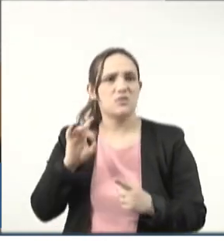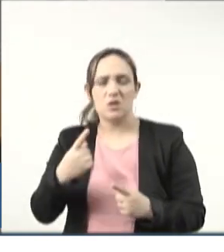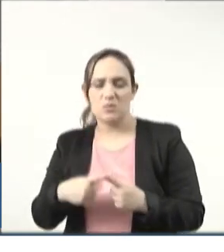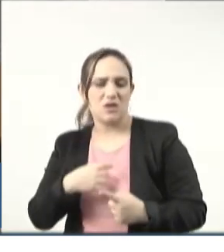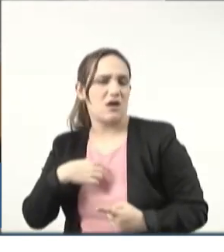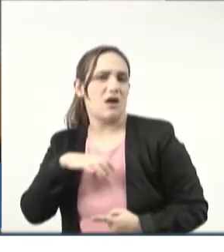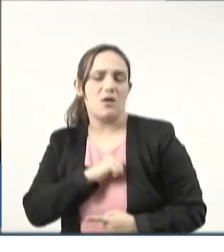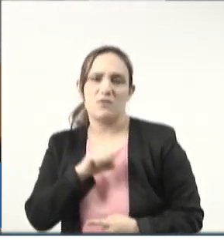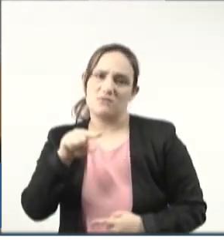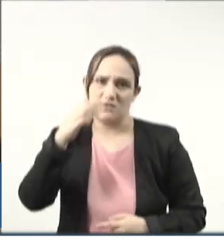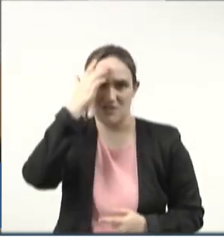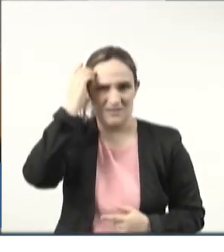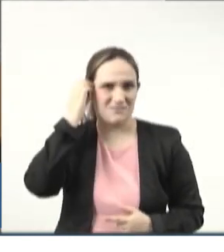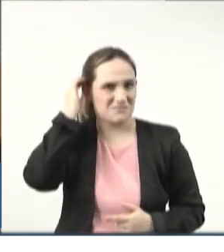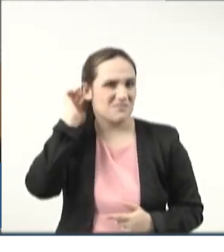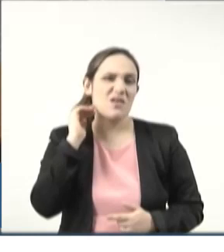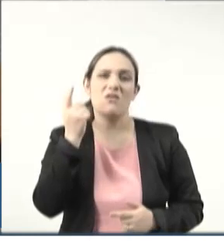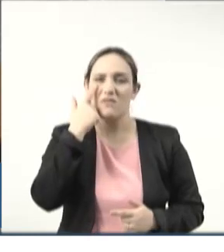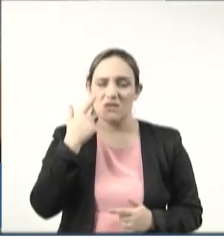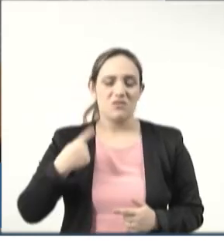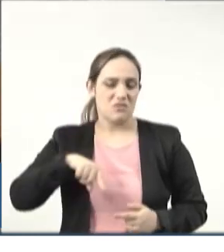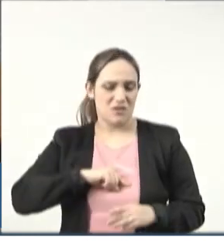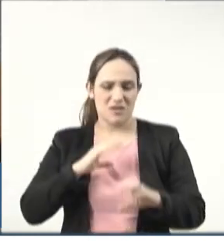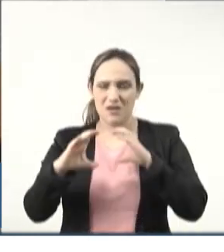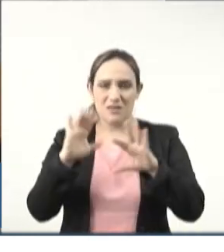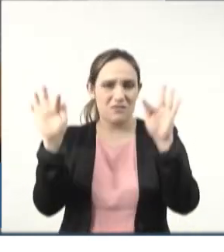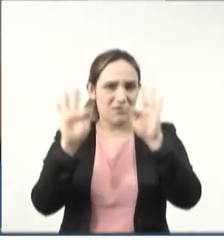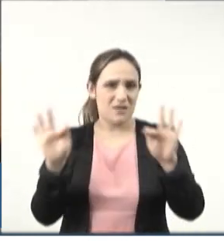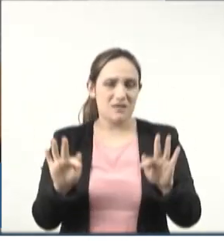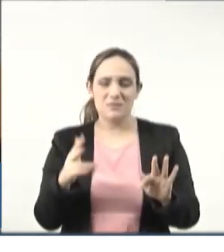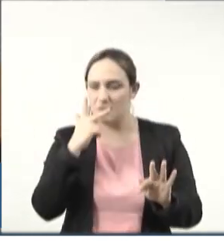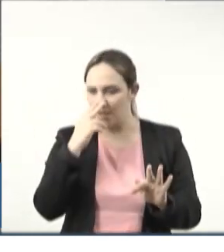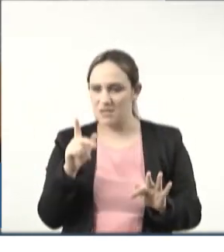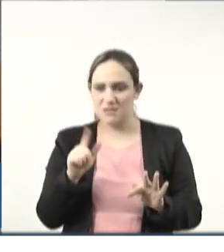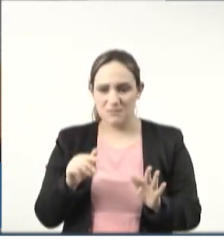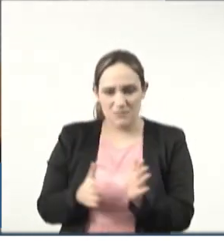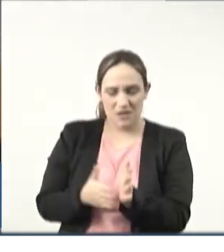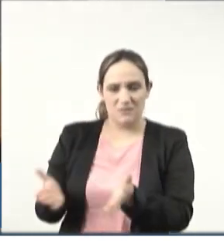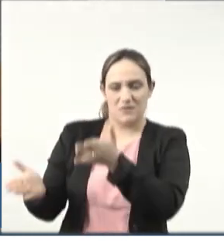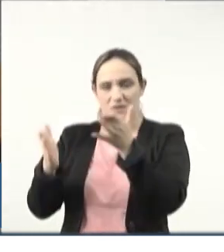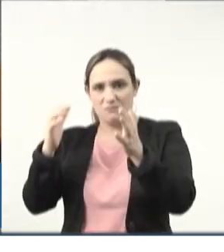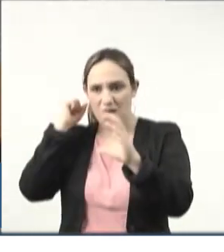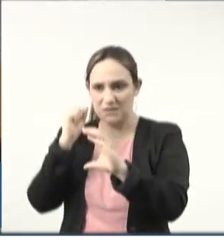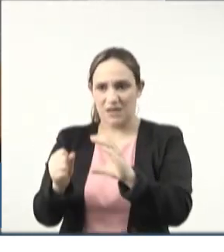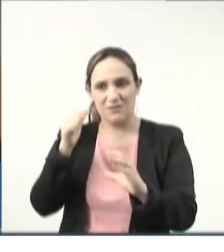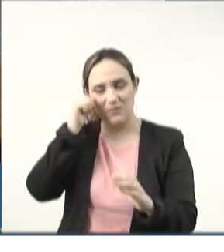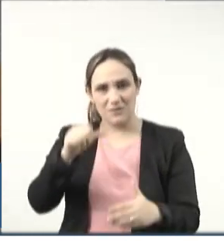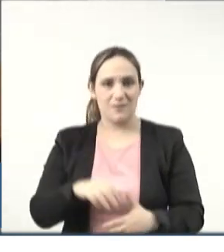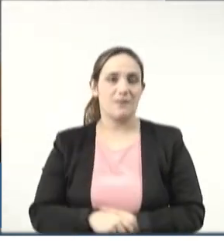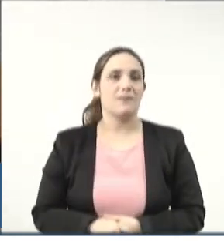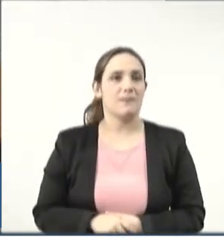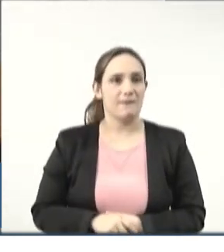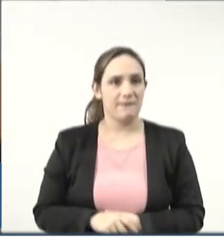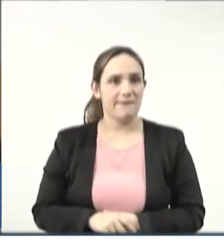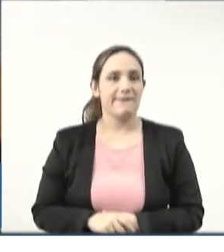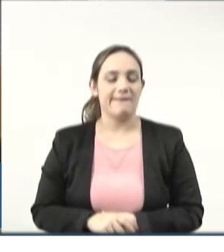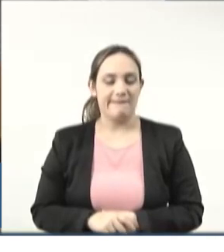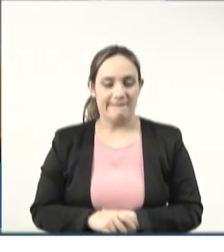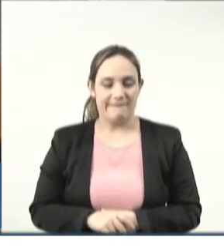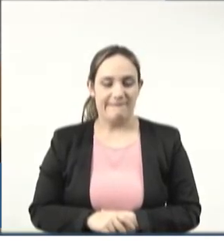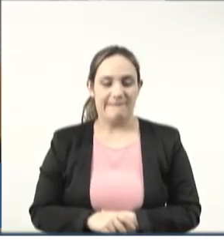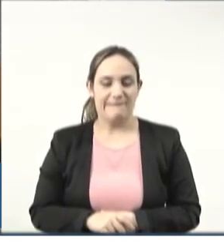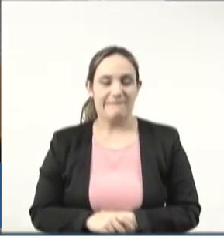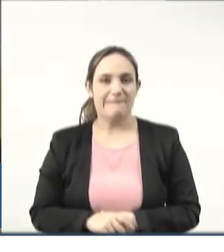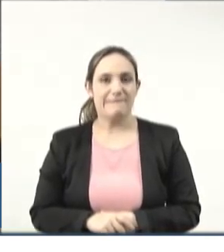canta, feliz, esse tipo de música. Ou músicas que enaltecem o feminicídio. Ou... Sim, a gente usa essa